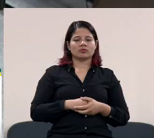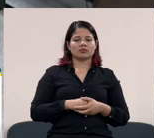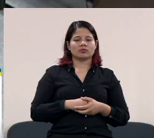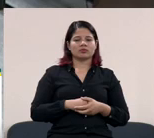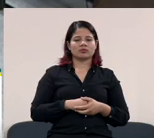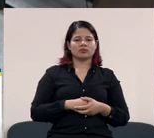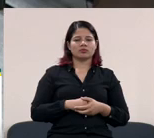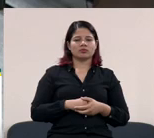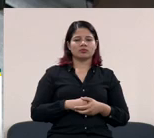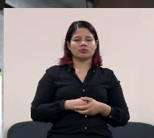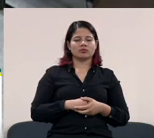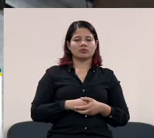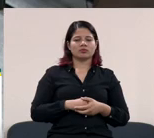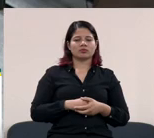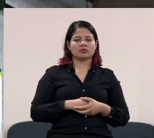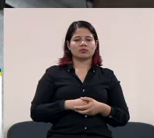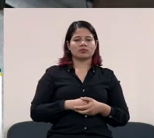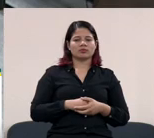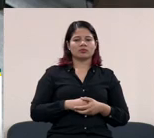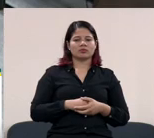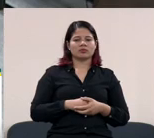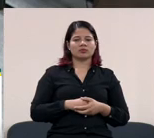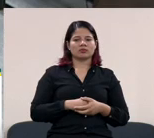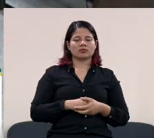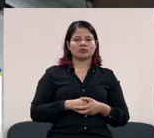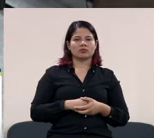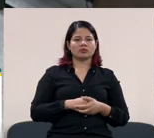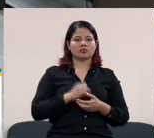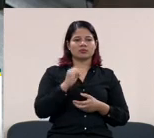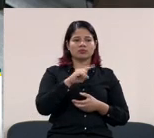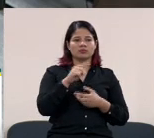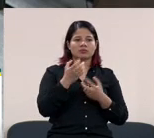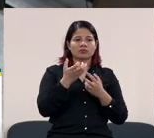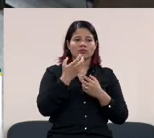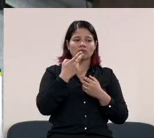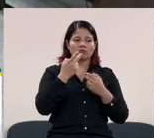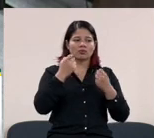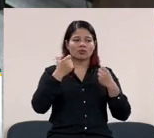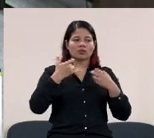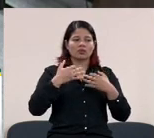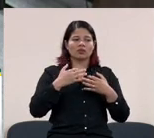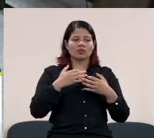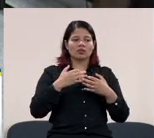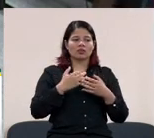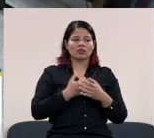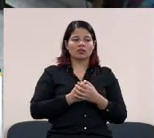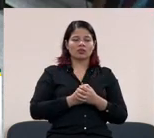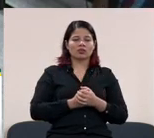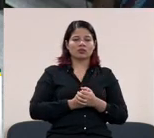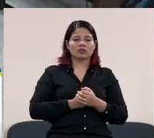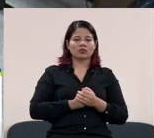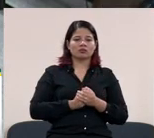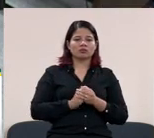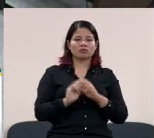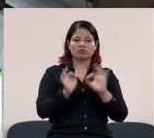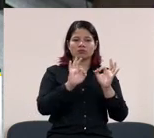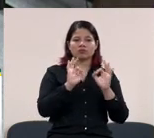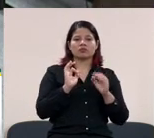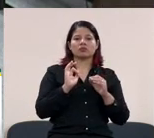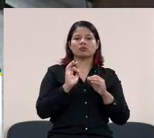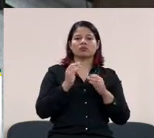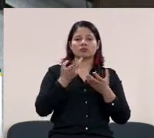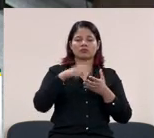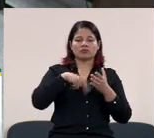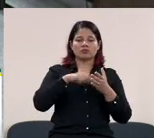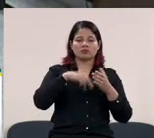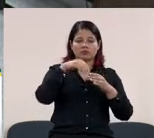Vossa Excelência, o deputado que quiser pedir algum destaque de requerimento, que peça. Não havendo quem queira pedir, então,